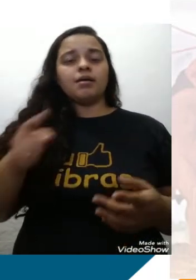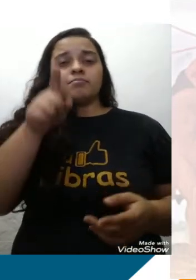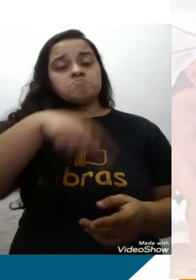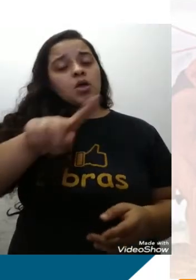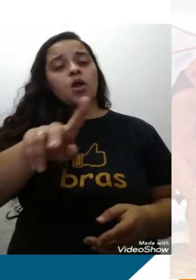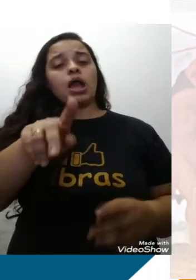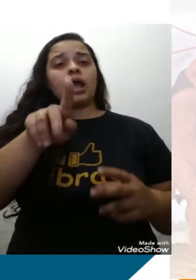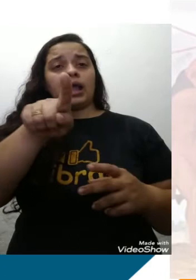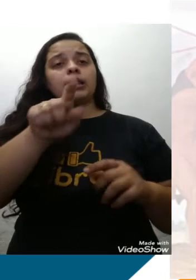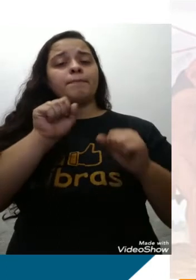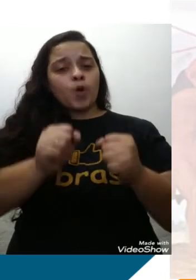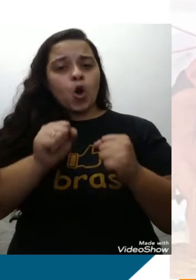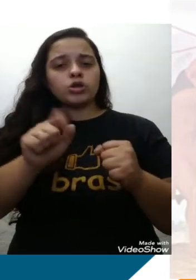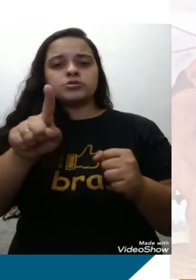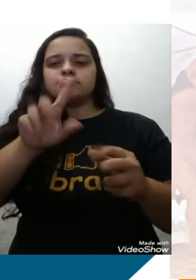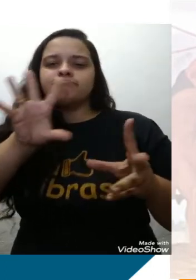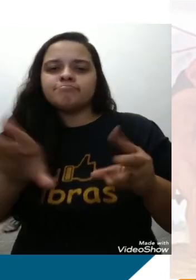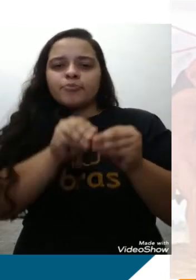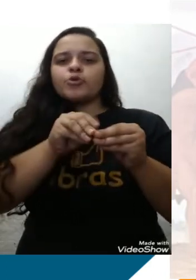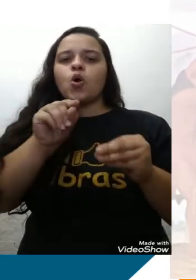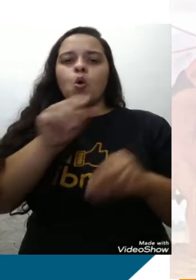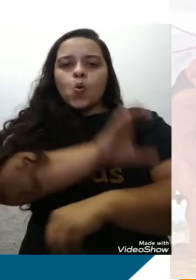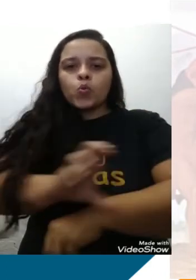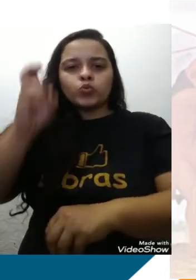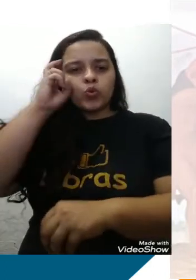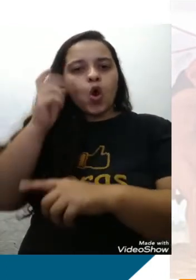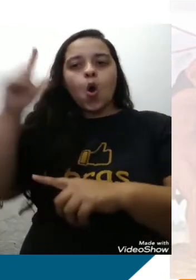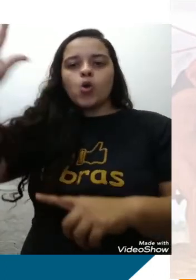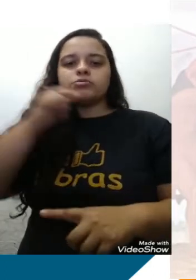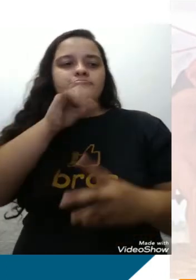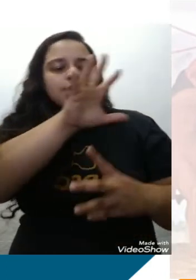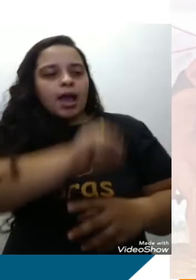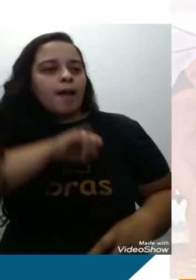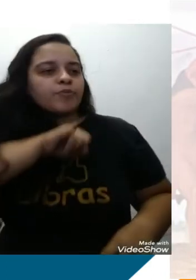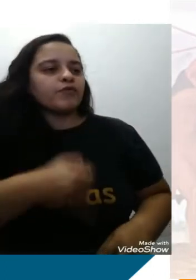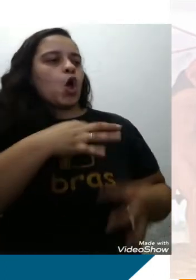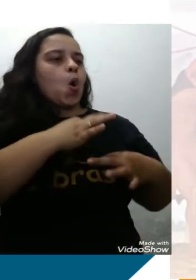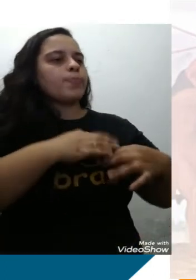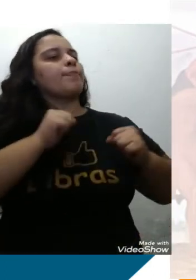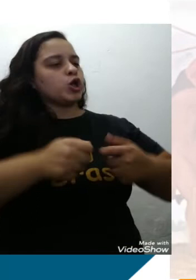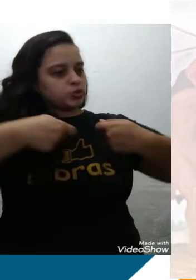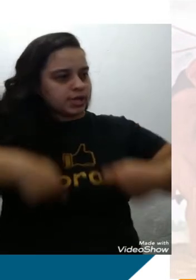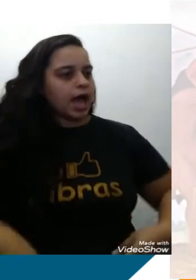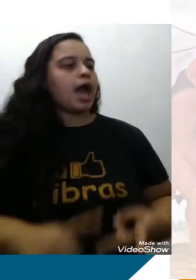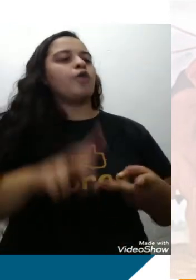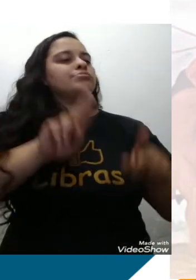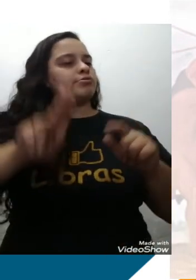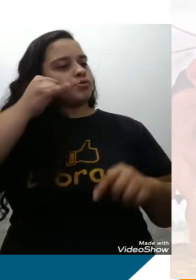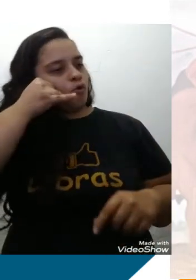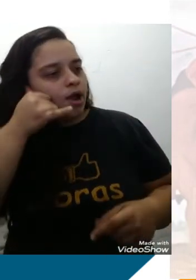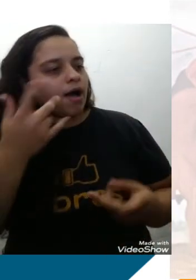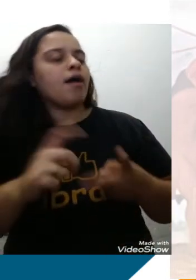línguas, conhecem muito bem a sua cultura, mas também incorporaram códigos culturais de outras sociedades, como a nossa. Também